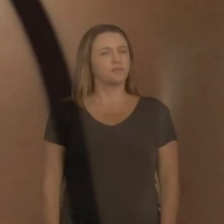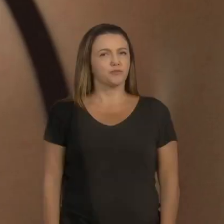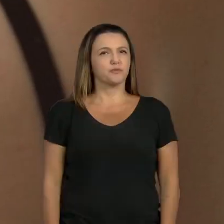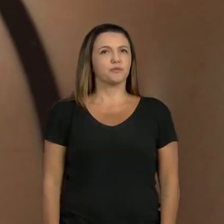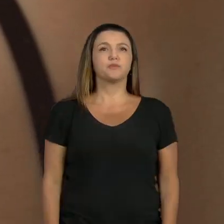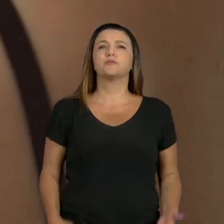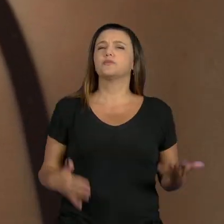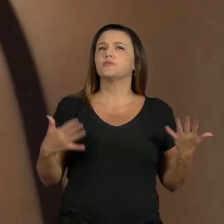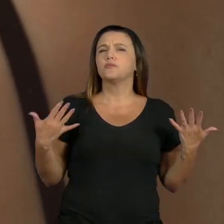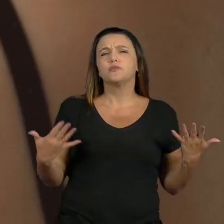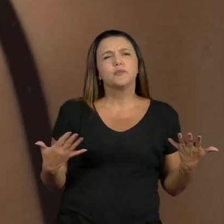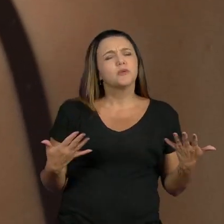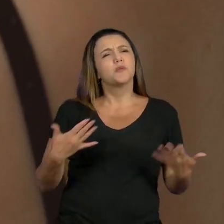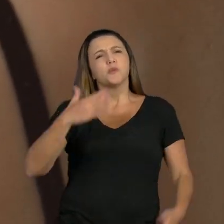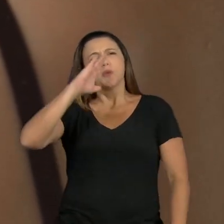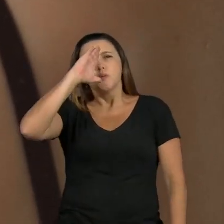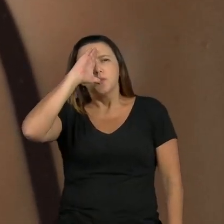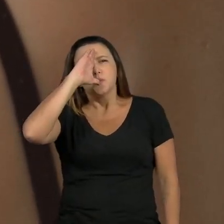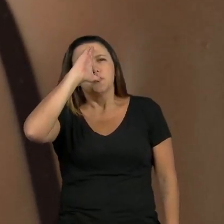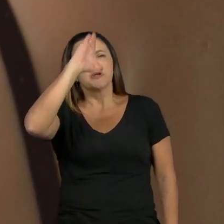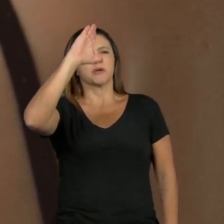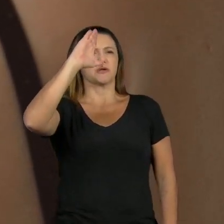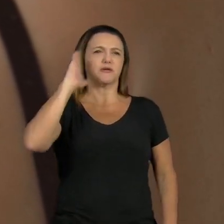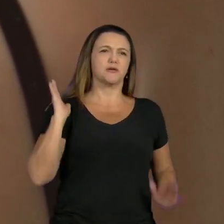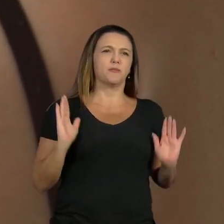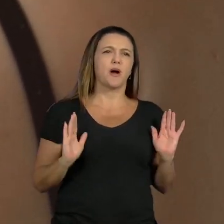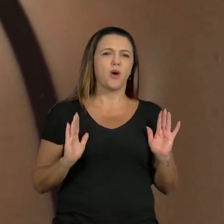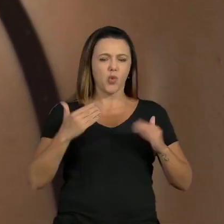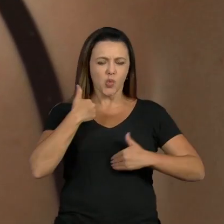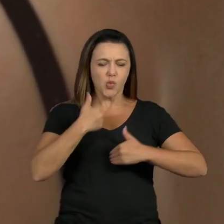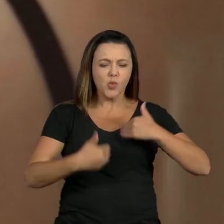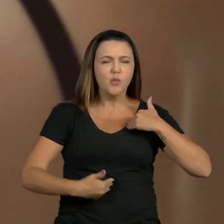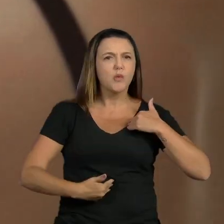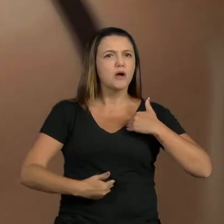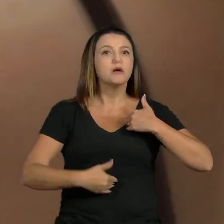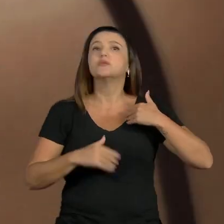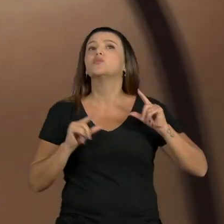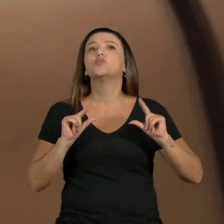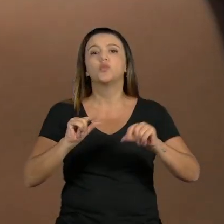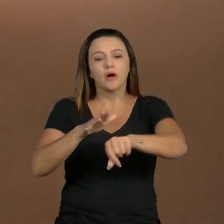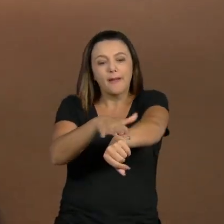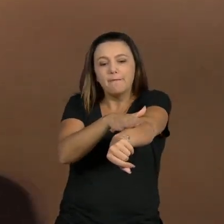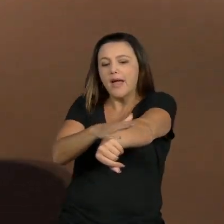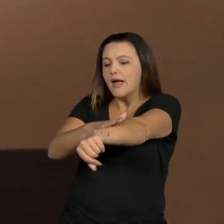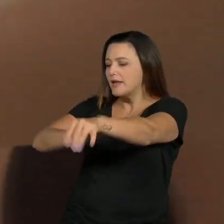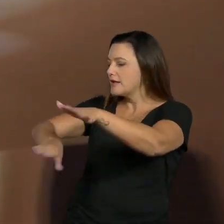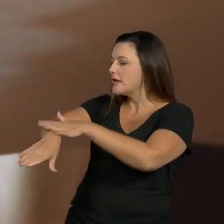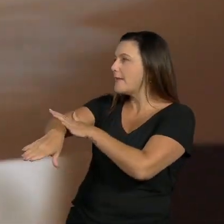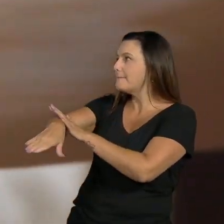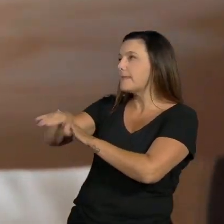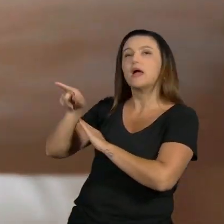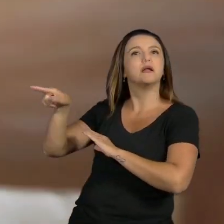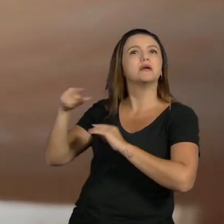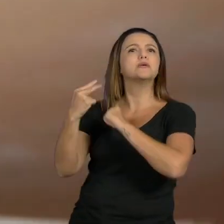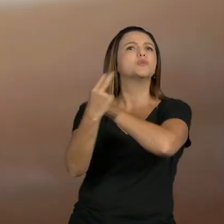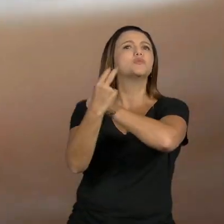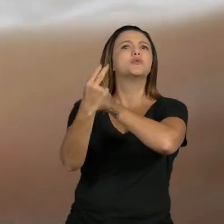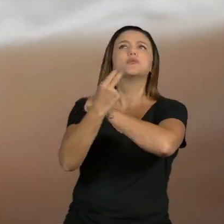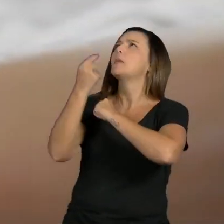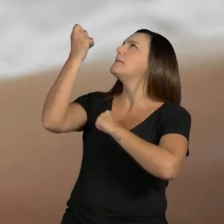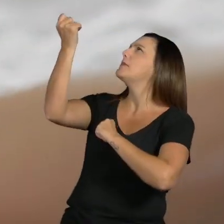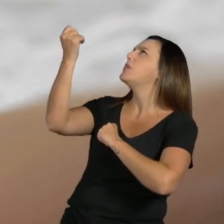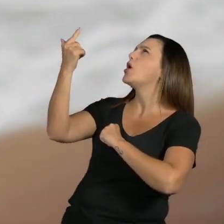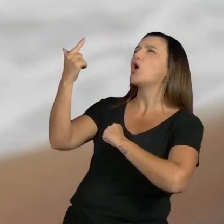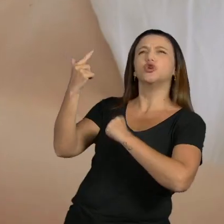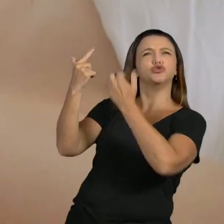Considerado o maior órgão do corpo humano, a pele é uma barreira protetora contra fatores como radiação e